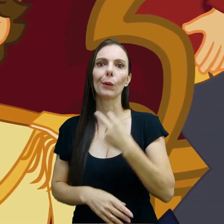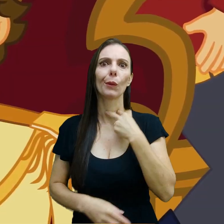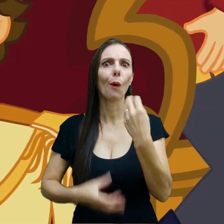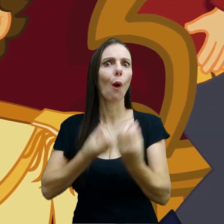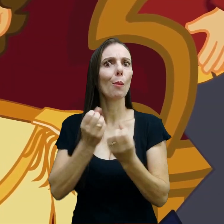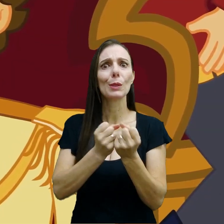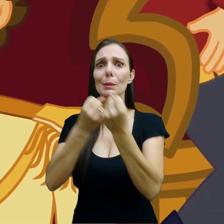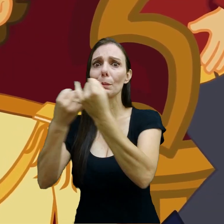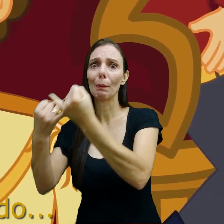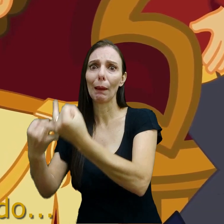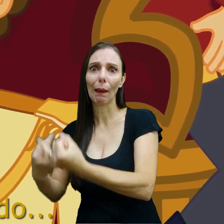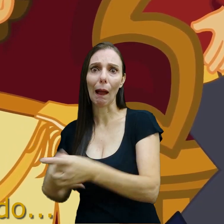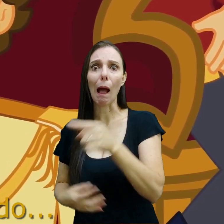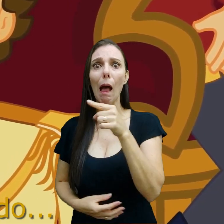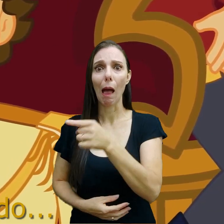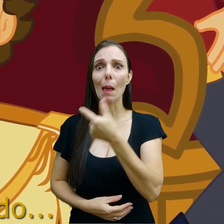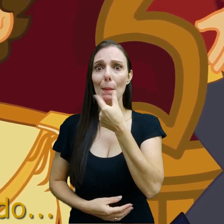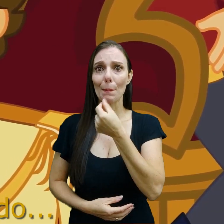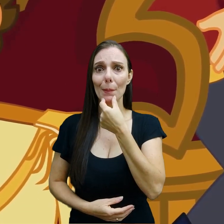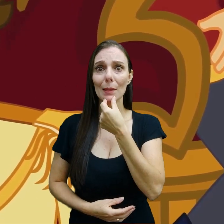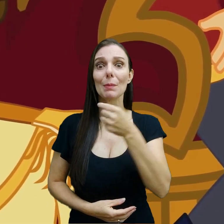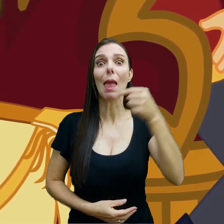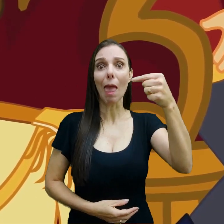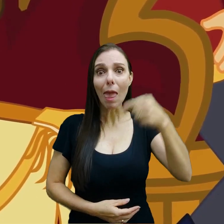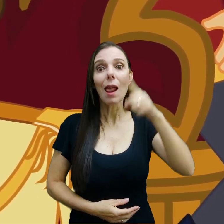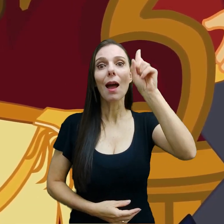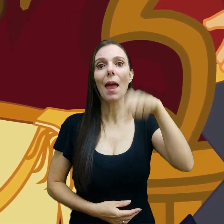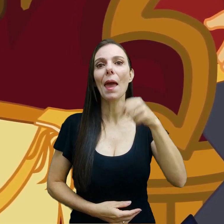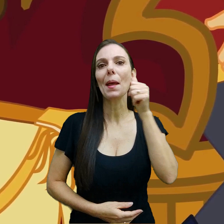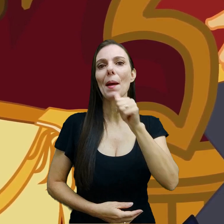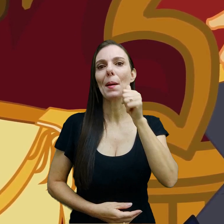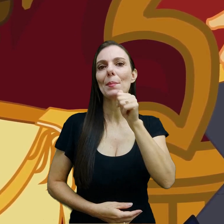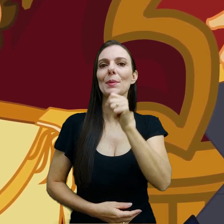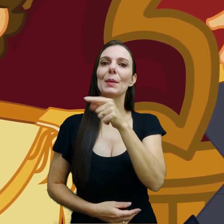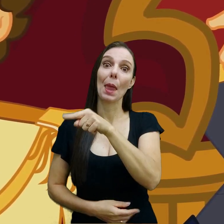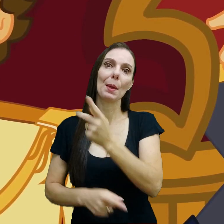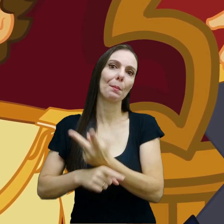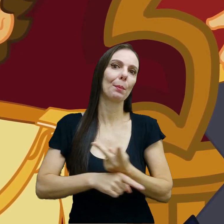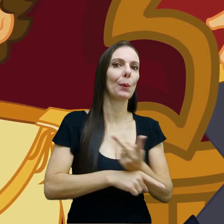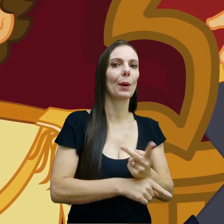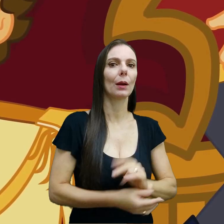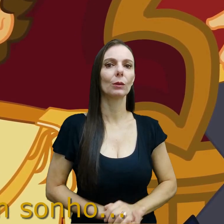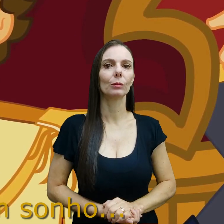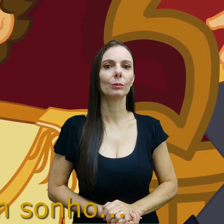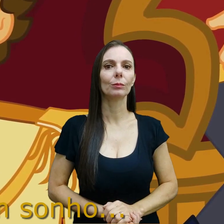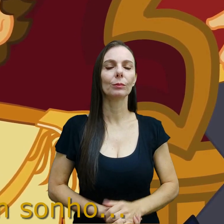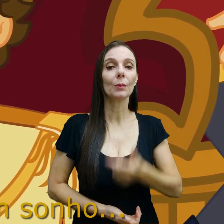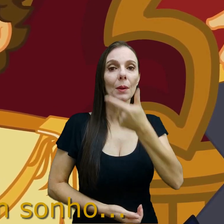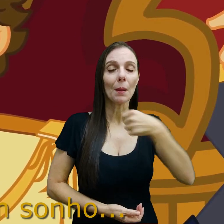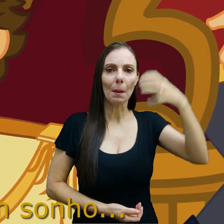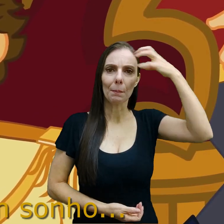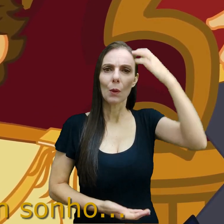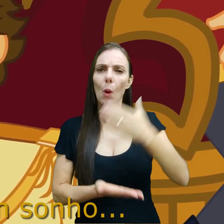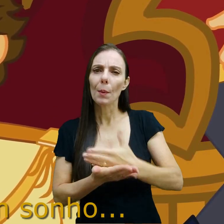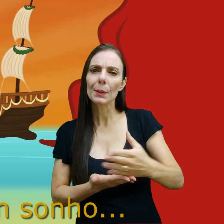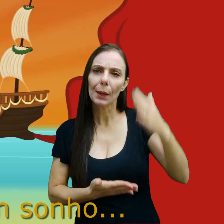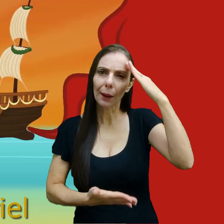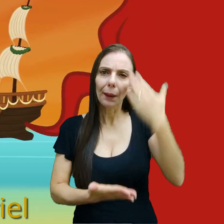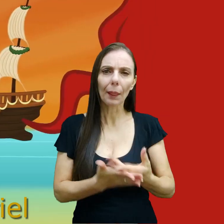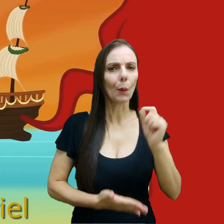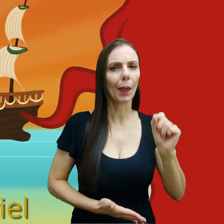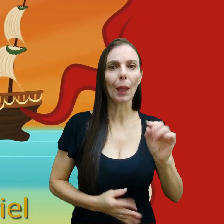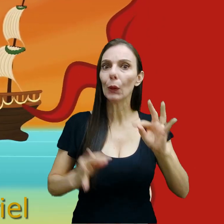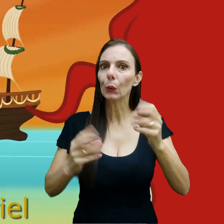verdade, ela era a sereia que ele estava procurando. E o príncipe começou a acreditar que tudo que ele viu não foi nada além de um